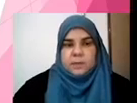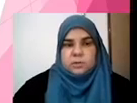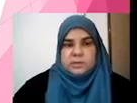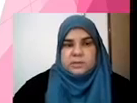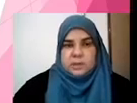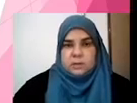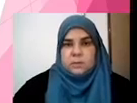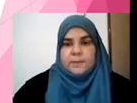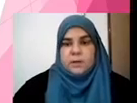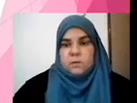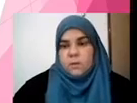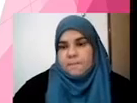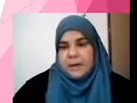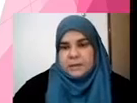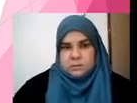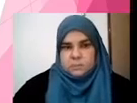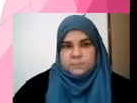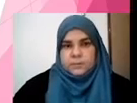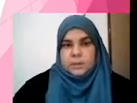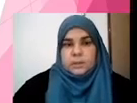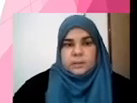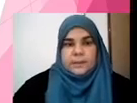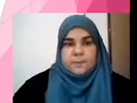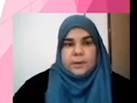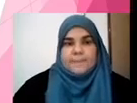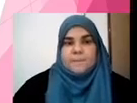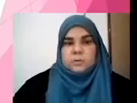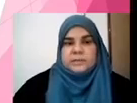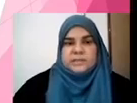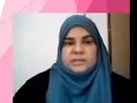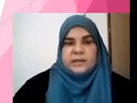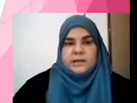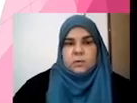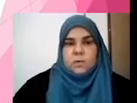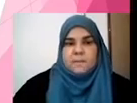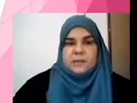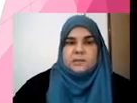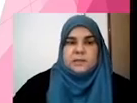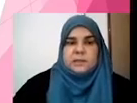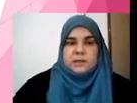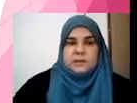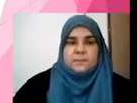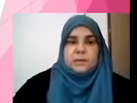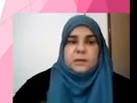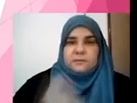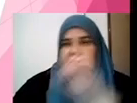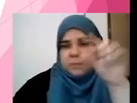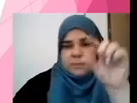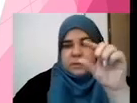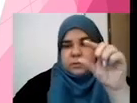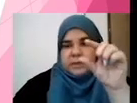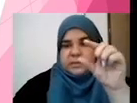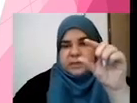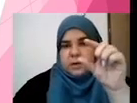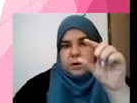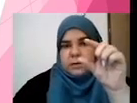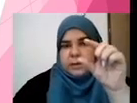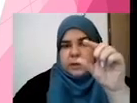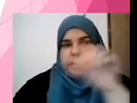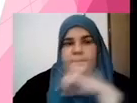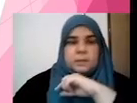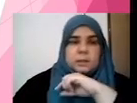ponto médio desse ângulo? Eu pego um compasso, né? Ponho a ponta seca do compasso aqui, faço uma